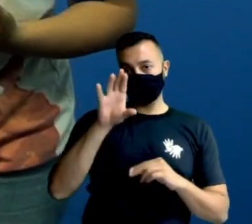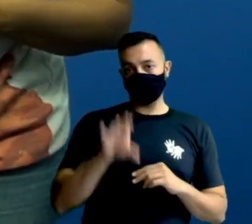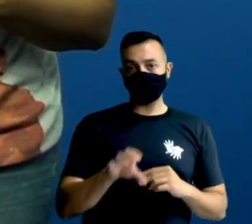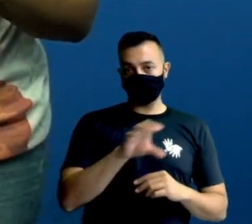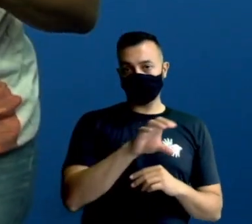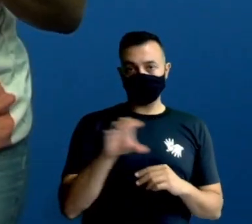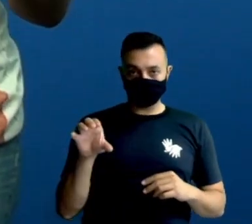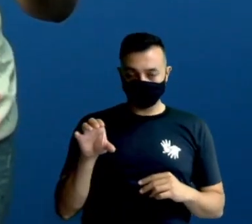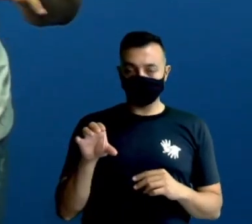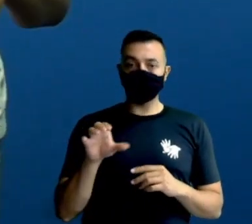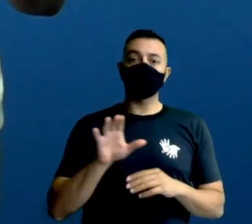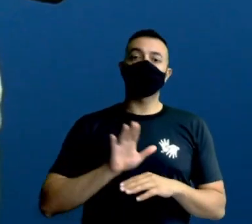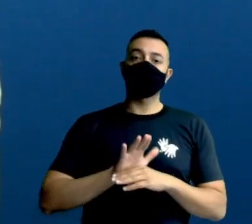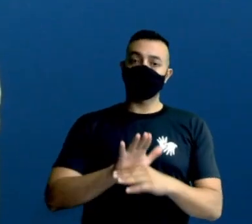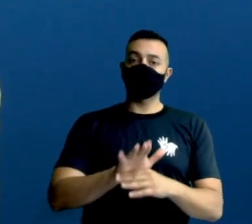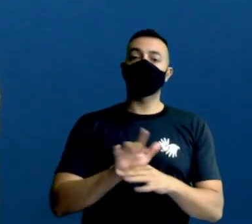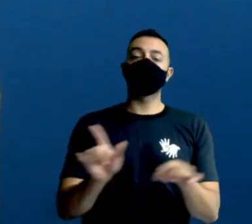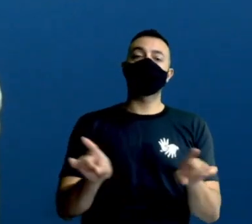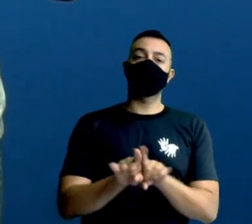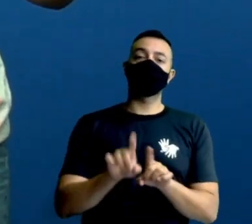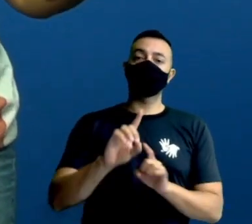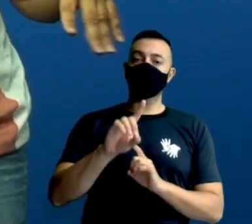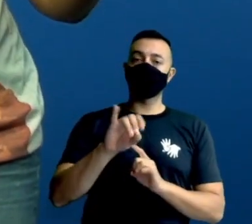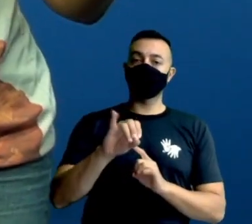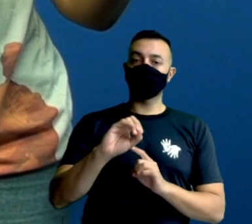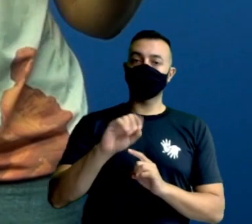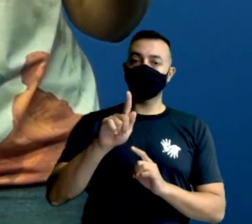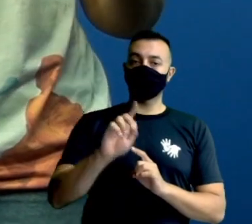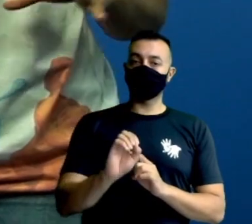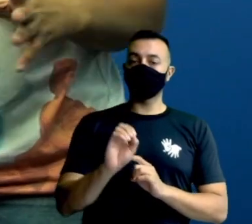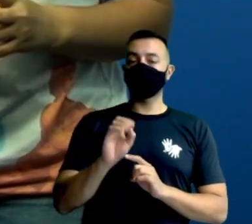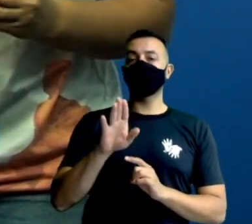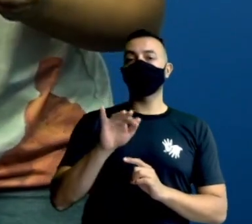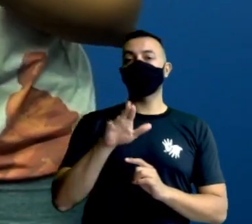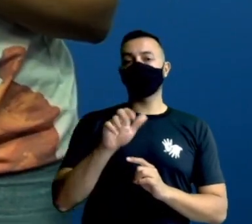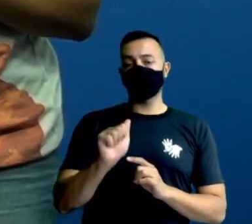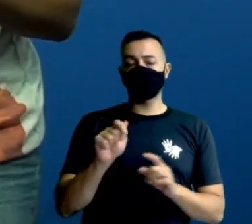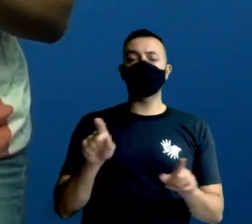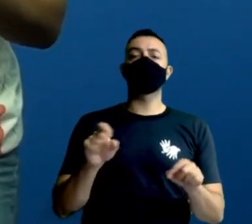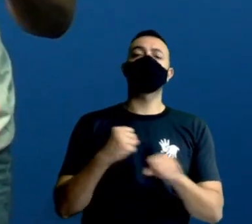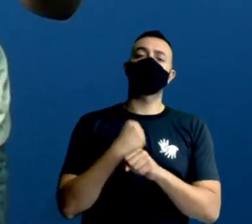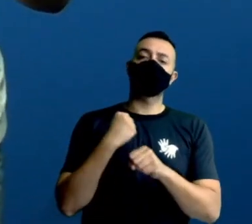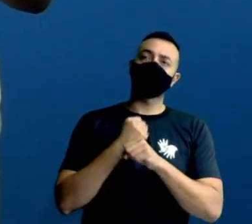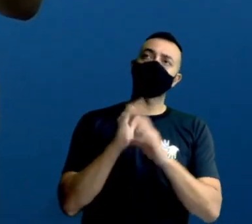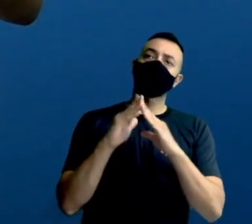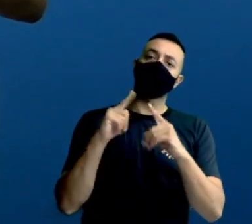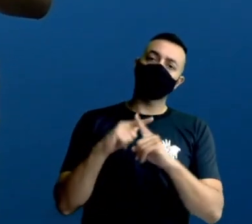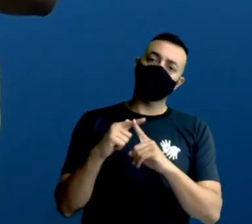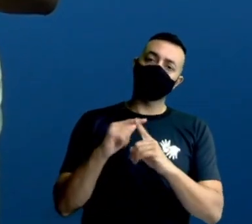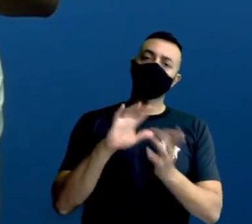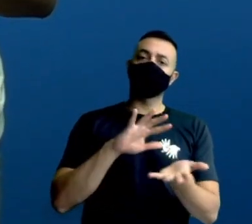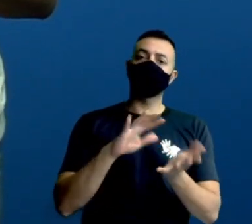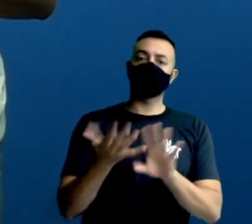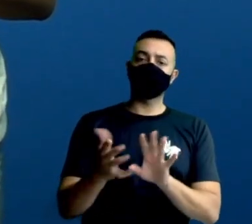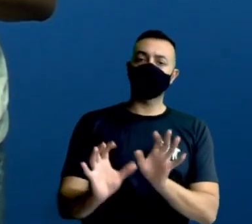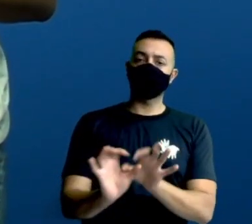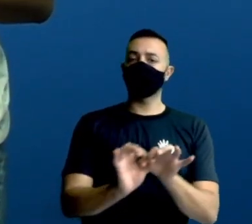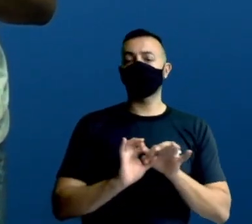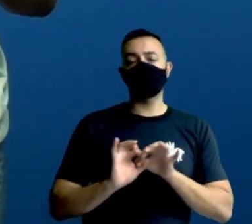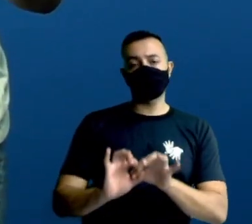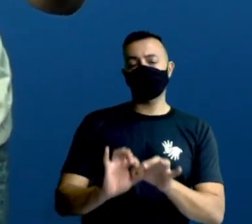católica, até com a ajuda de Diogo Braga, que ele fez uma capelinha aqui e tudinho, ou convertido e assim